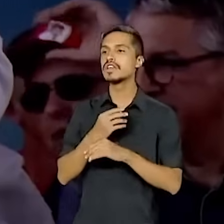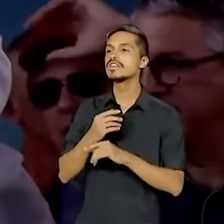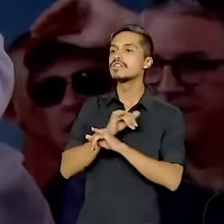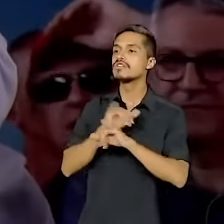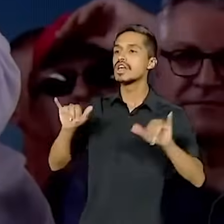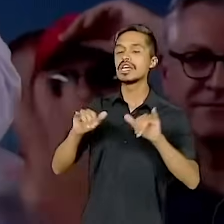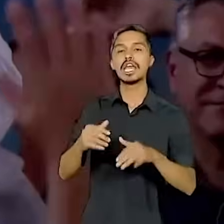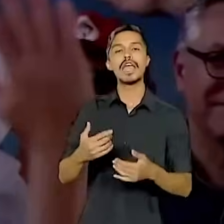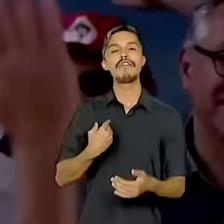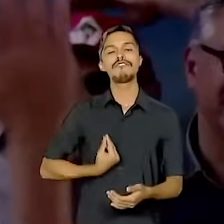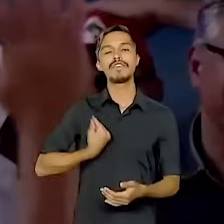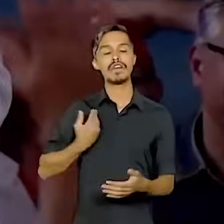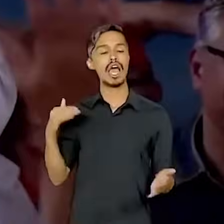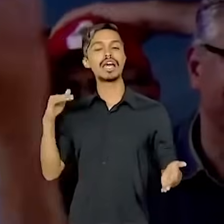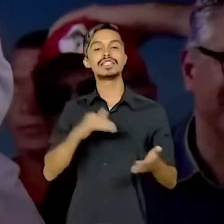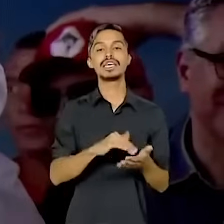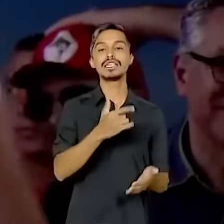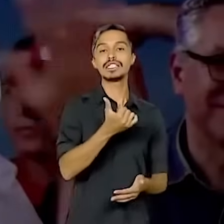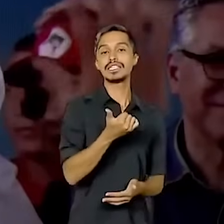de idade,